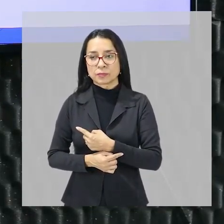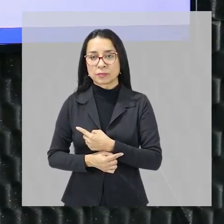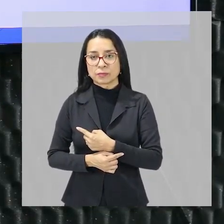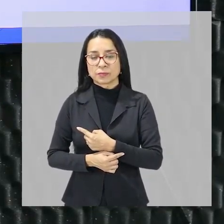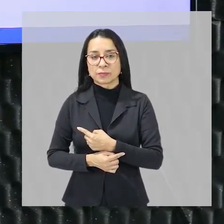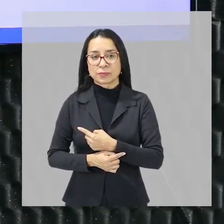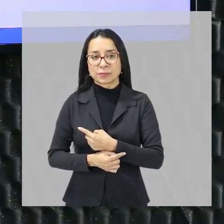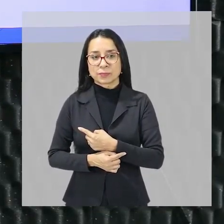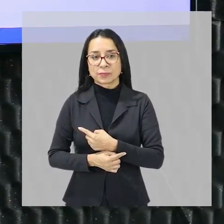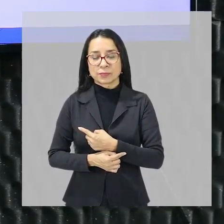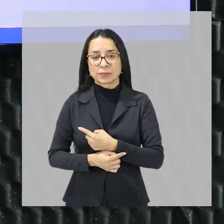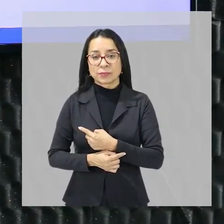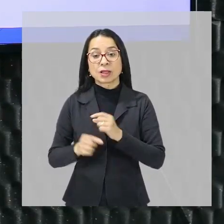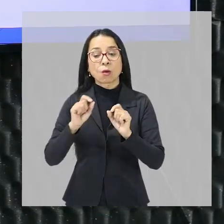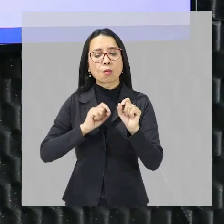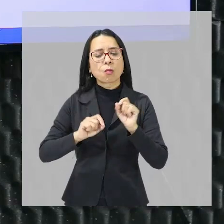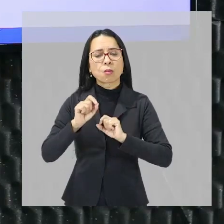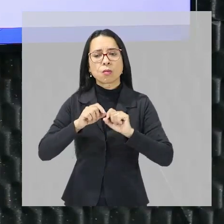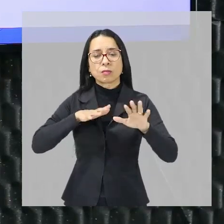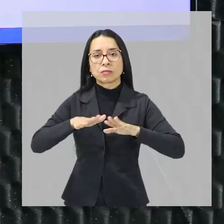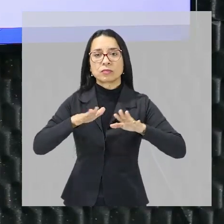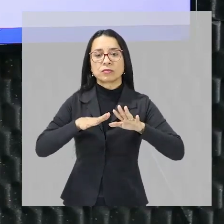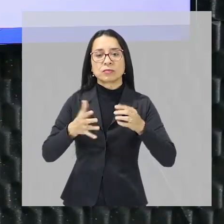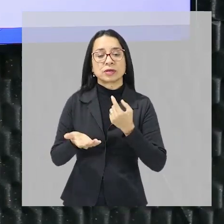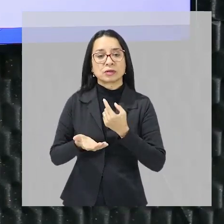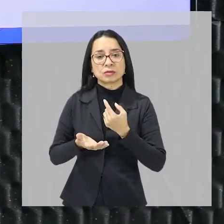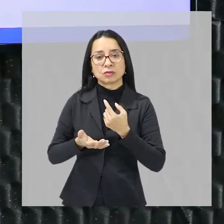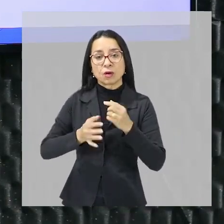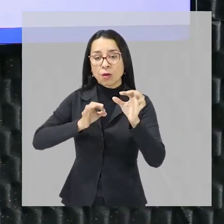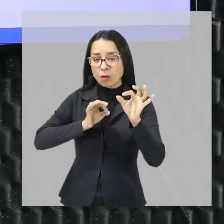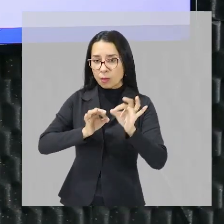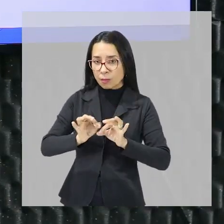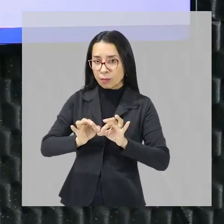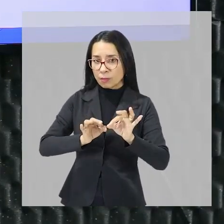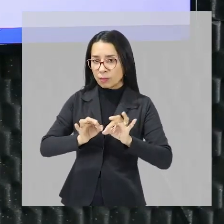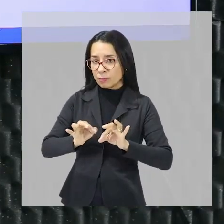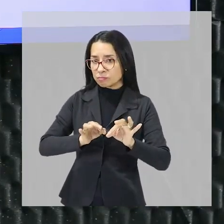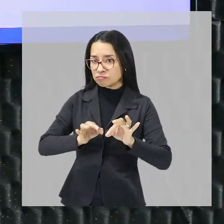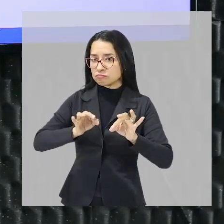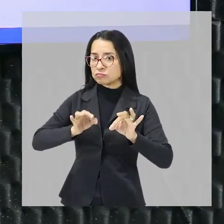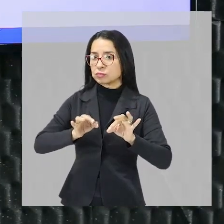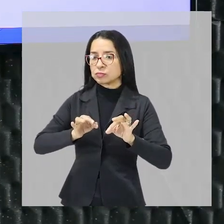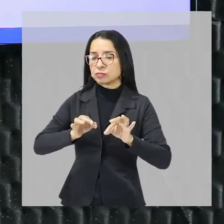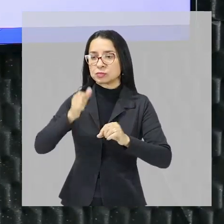no texto, que movimento foi? O movimento organizado de mulheres no Brasil.